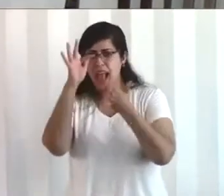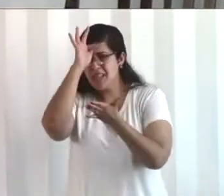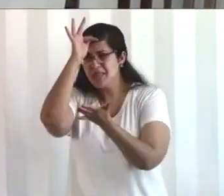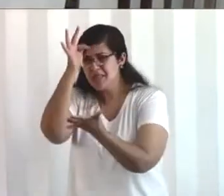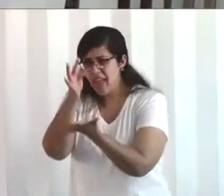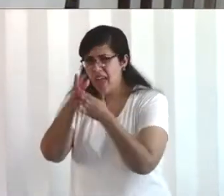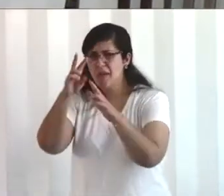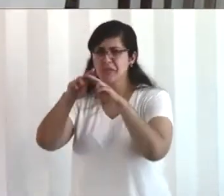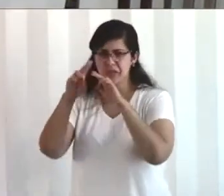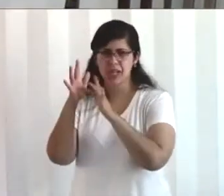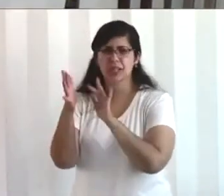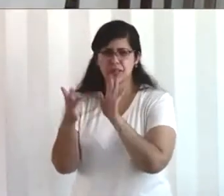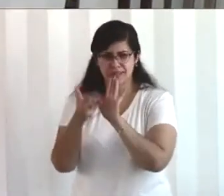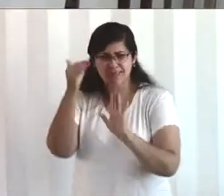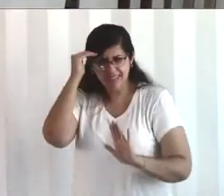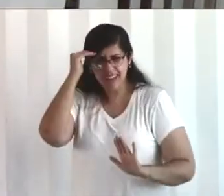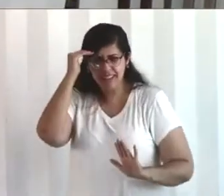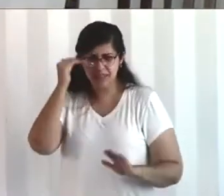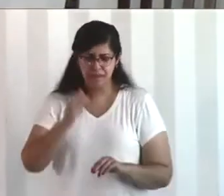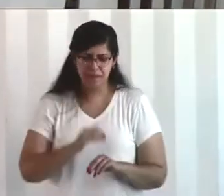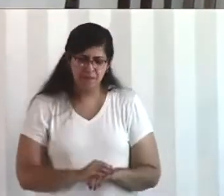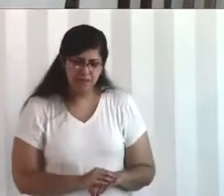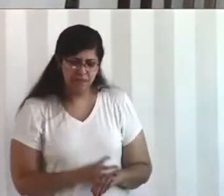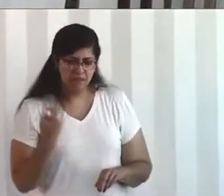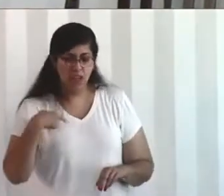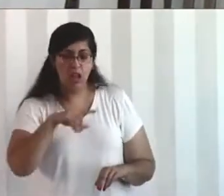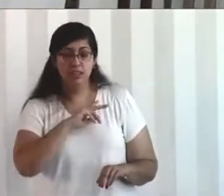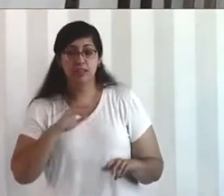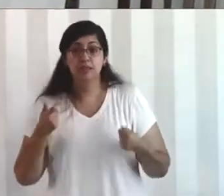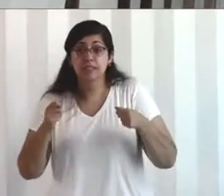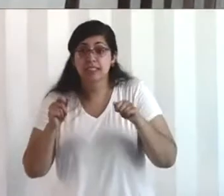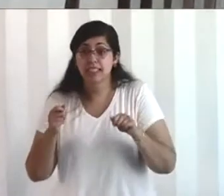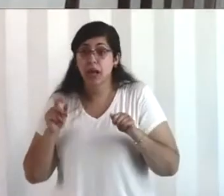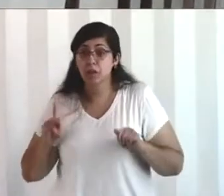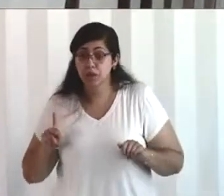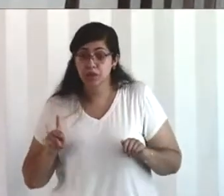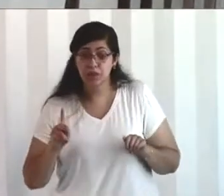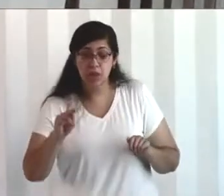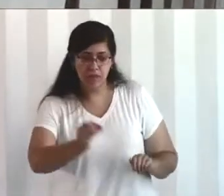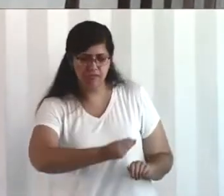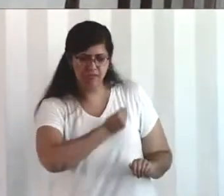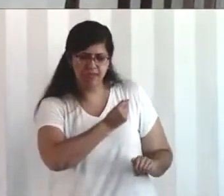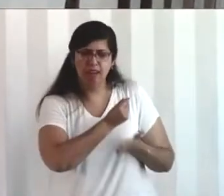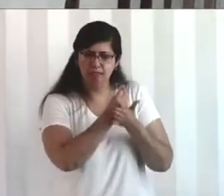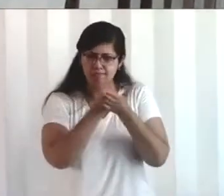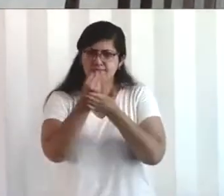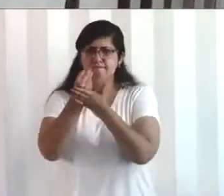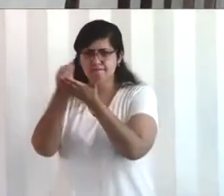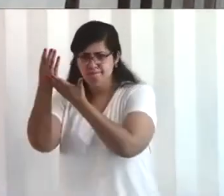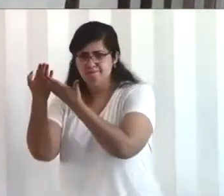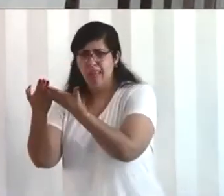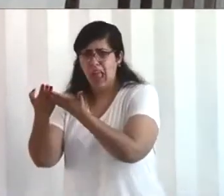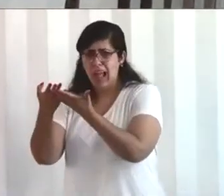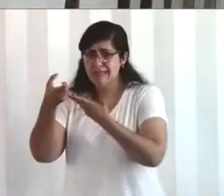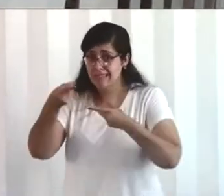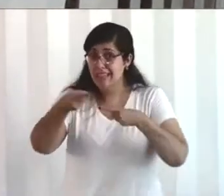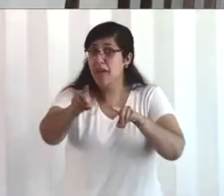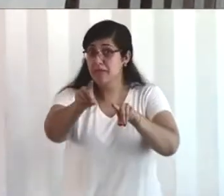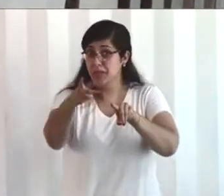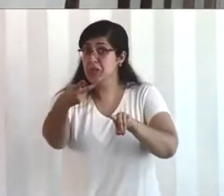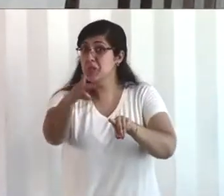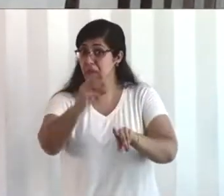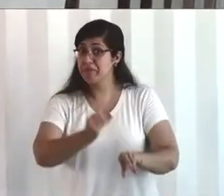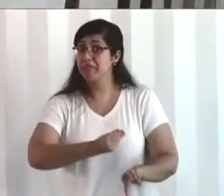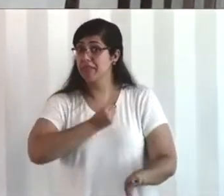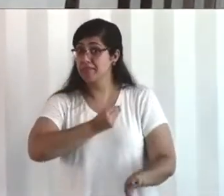Cristo. Os cristãos precisam viver em constante consagração. Esse é um desafio pessoal muito grande. O